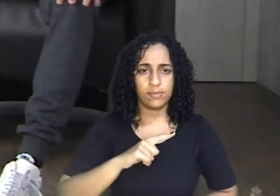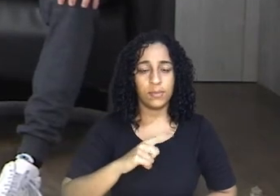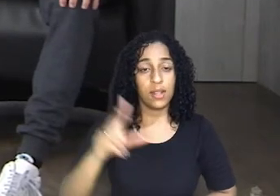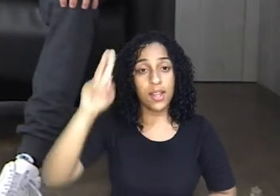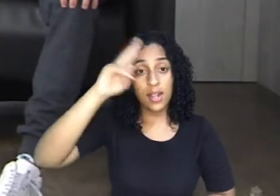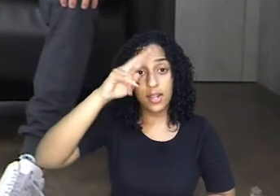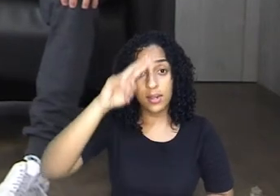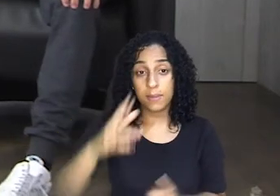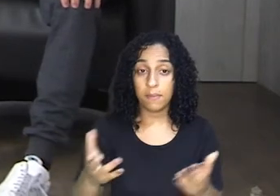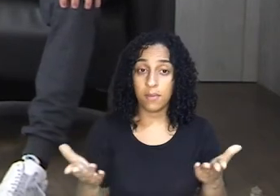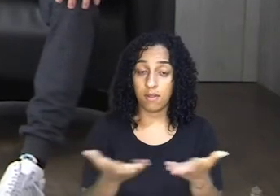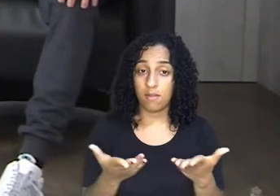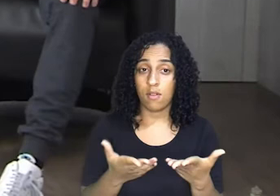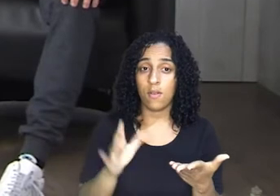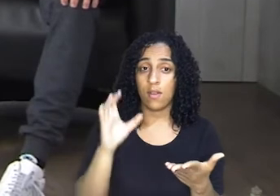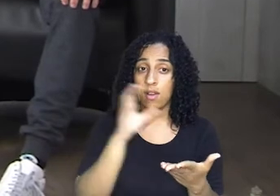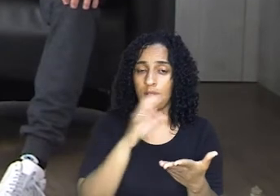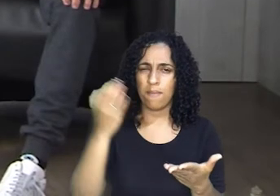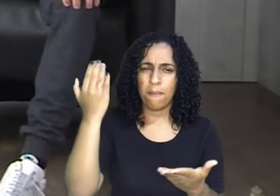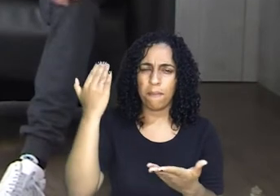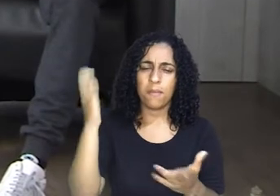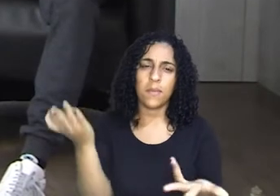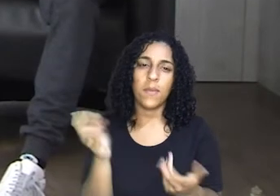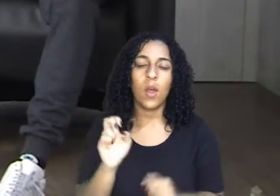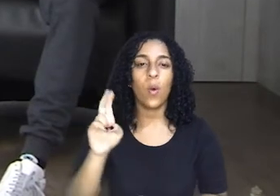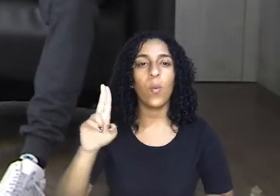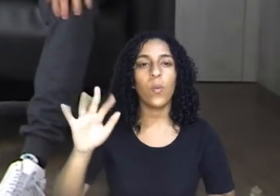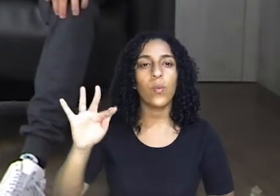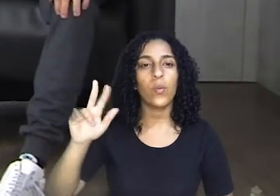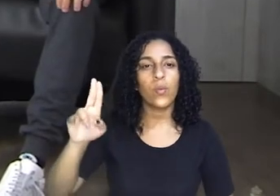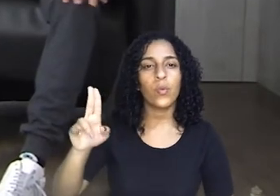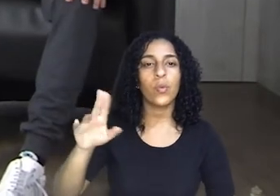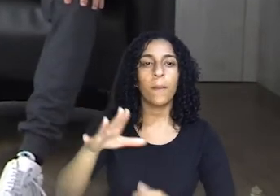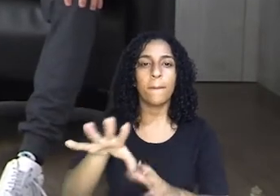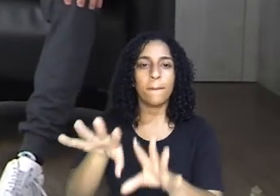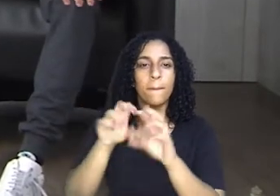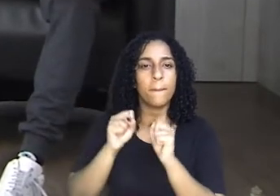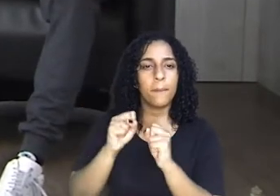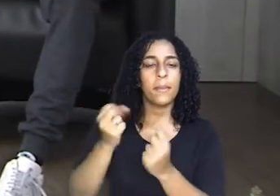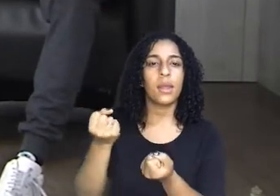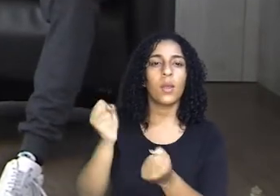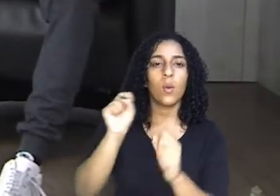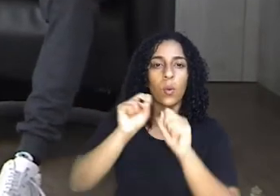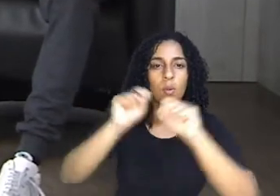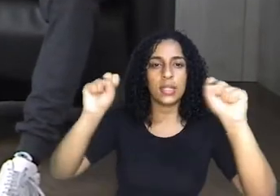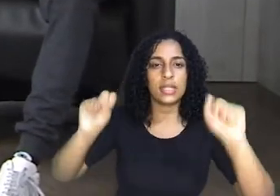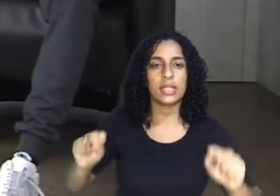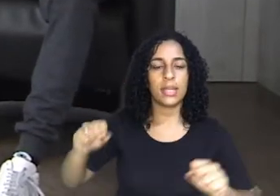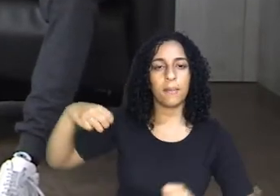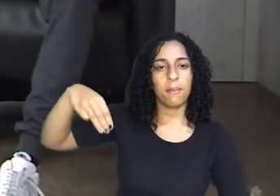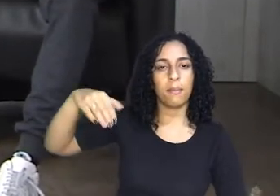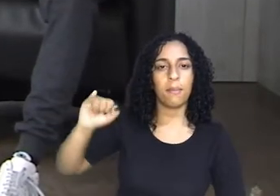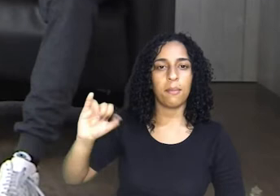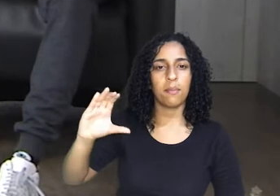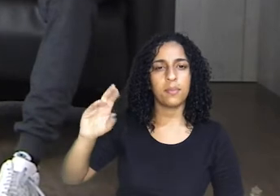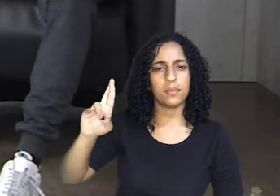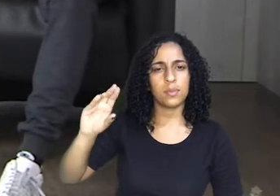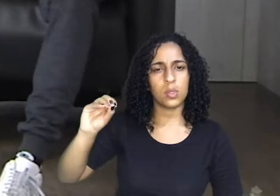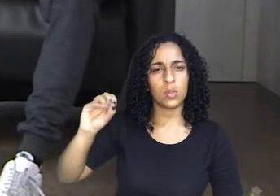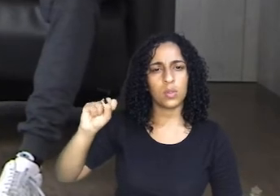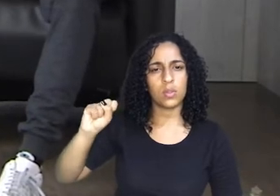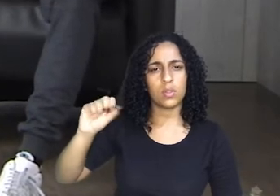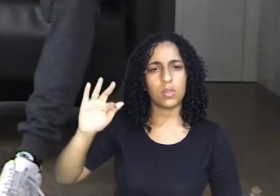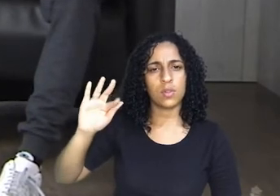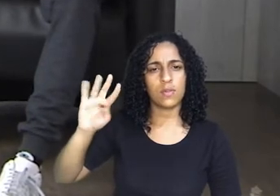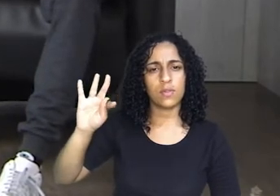Lembrando que recentemente a um fofo mesmo adotou o sistema Microsoft né então assim qual que é o poder de